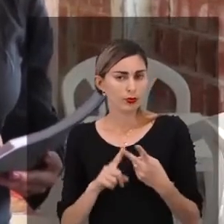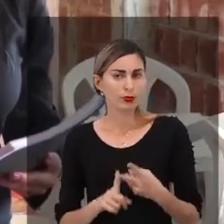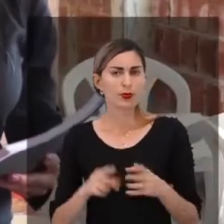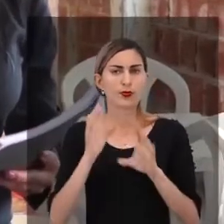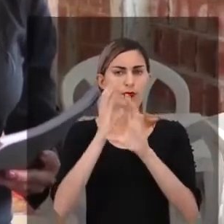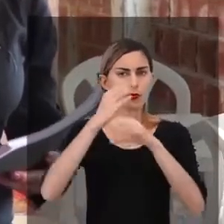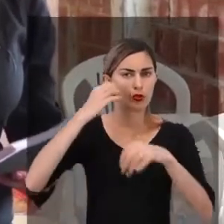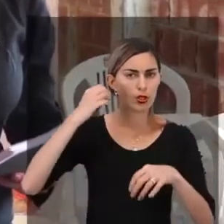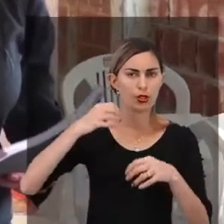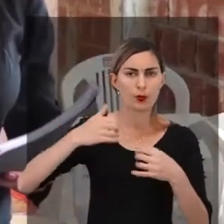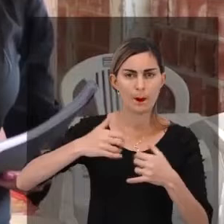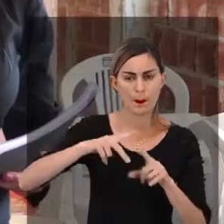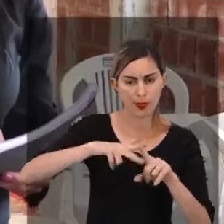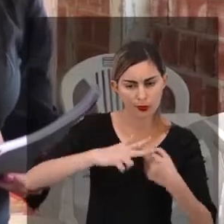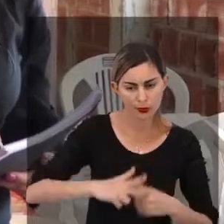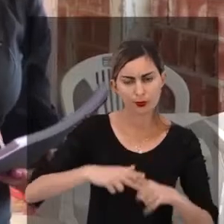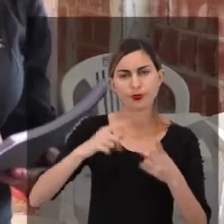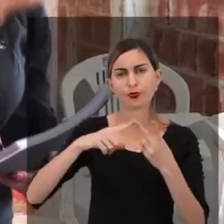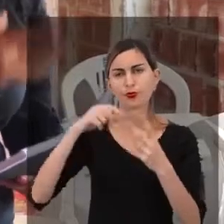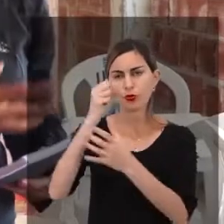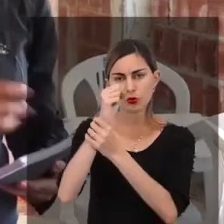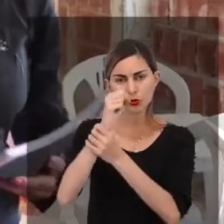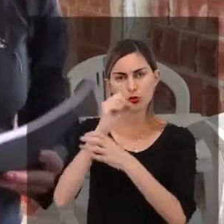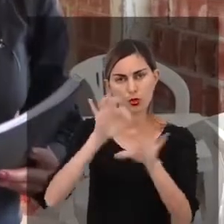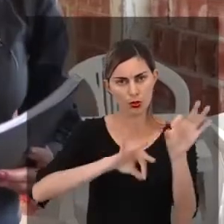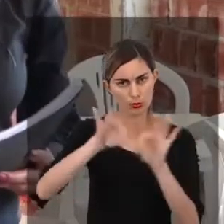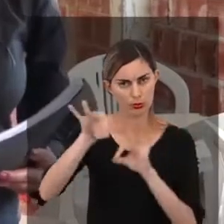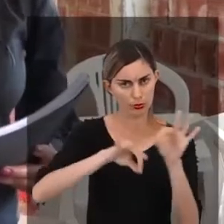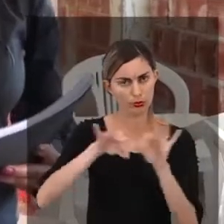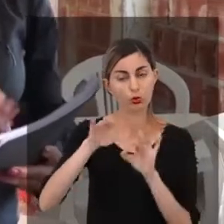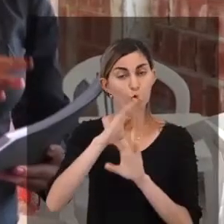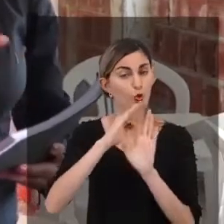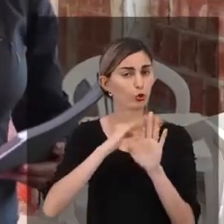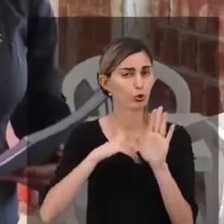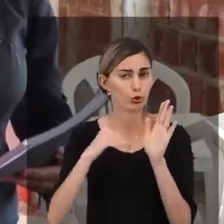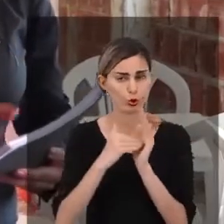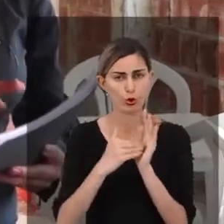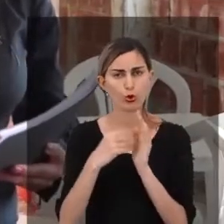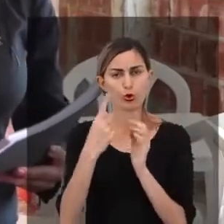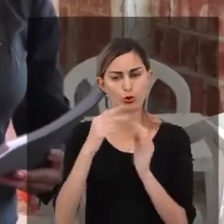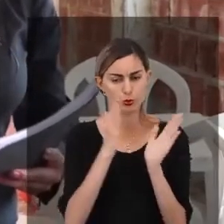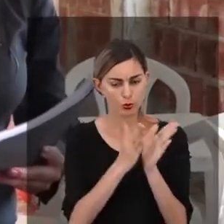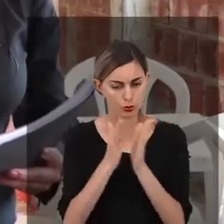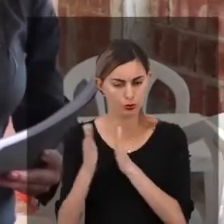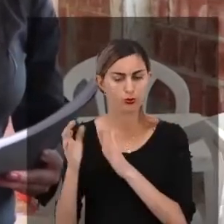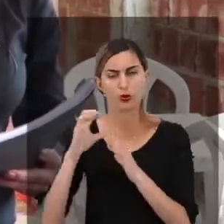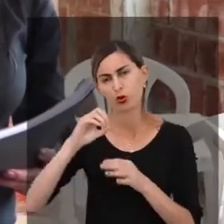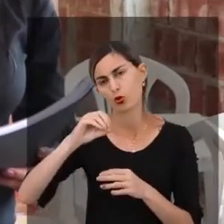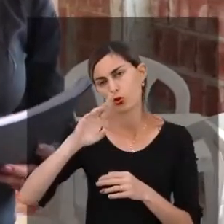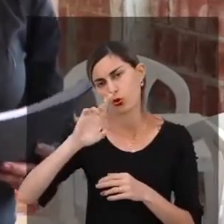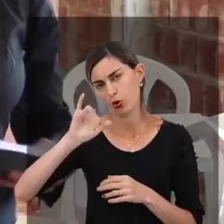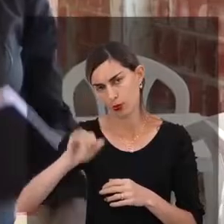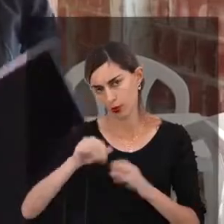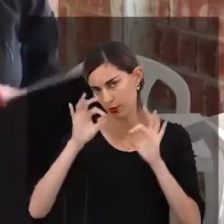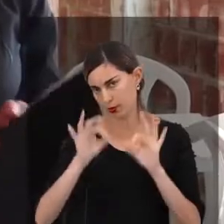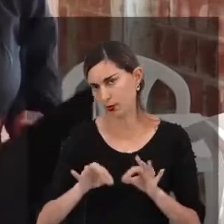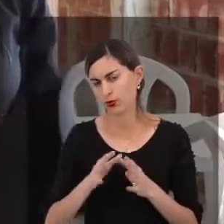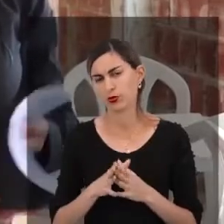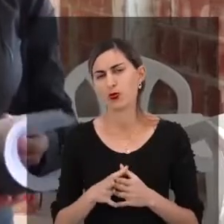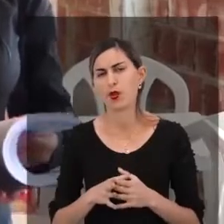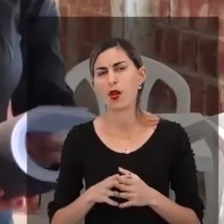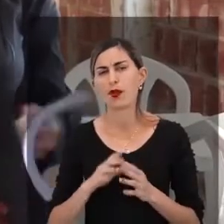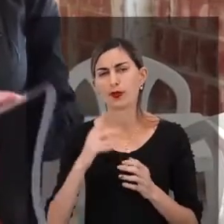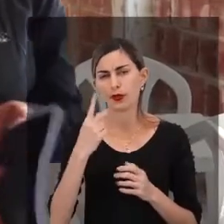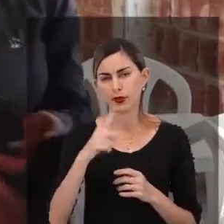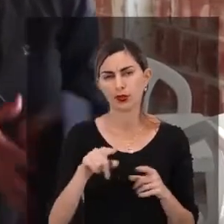ser um engenheiro mecânico, um engenheiro de segurança que tem que elaborar todo esse passo a passo de obra.